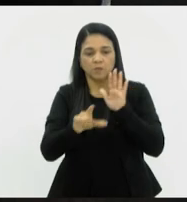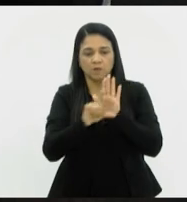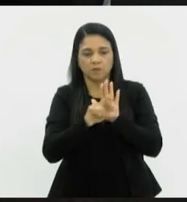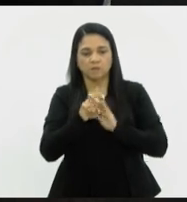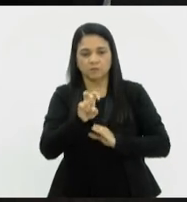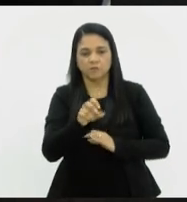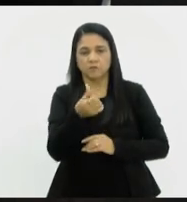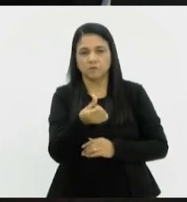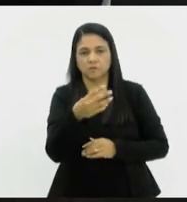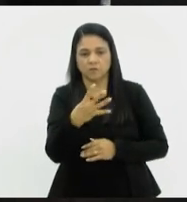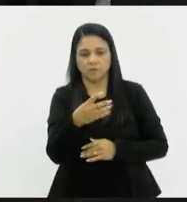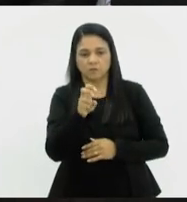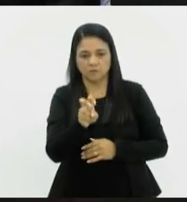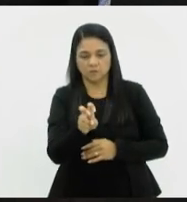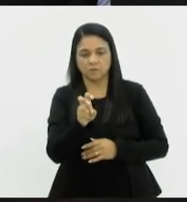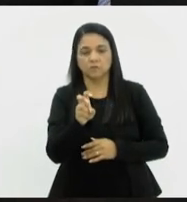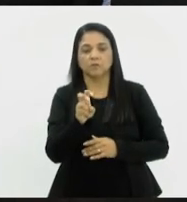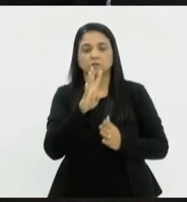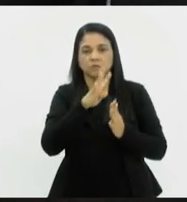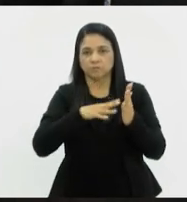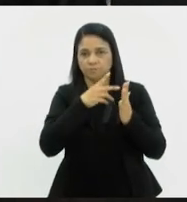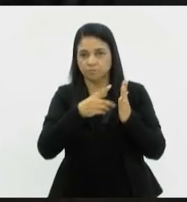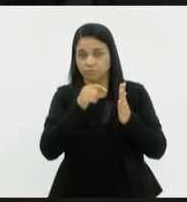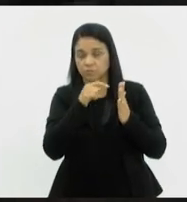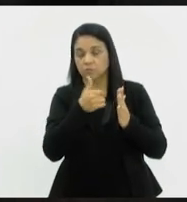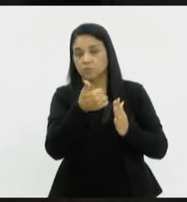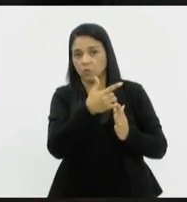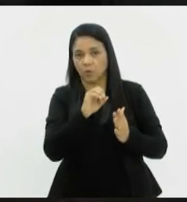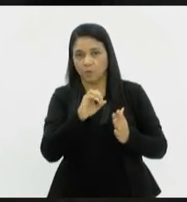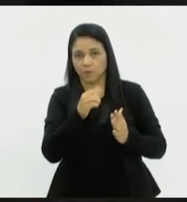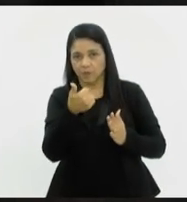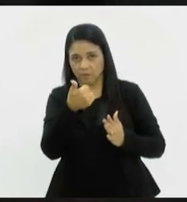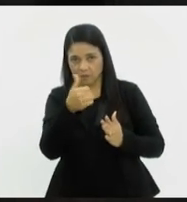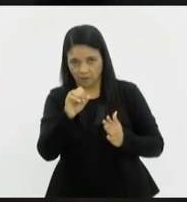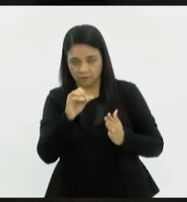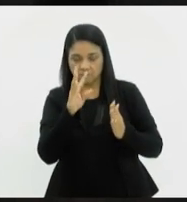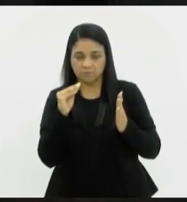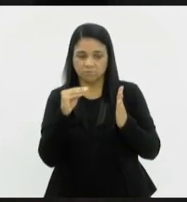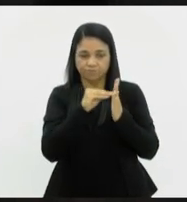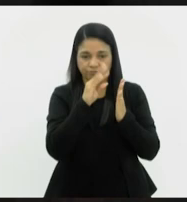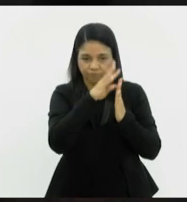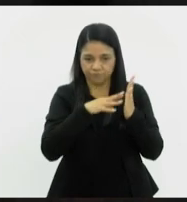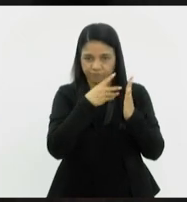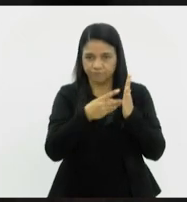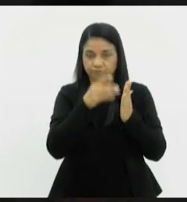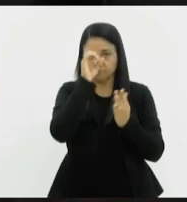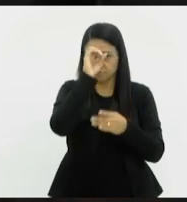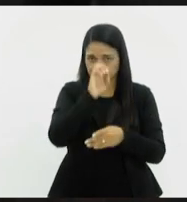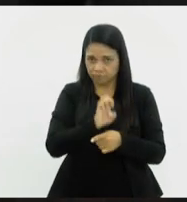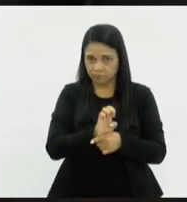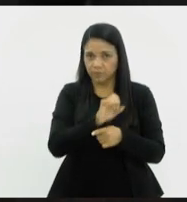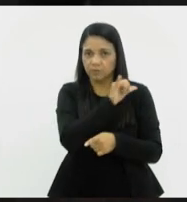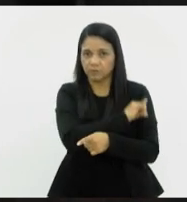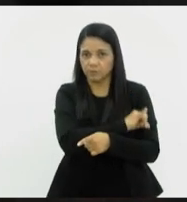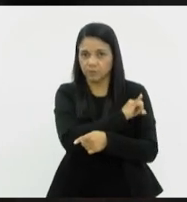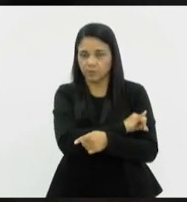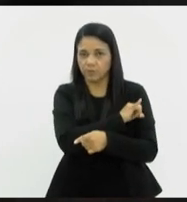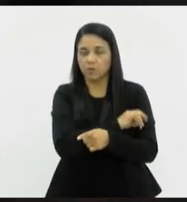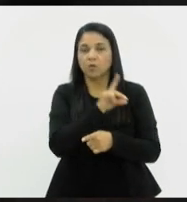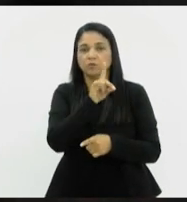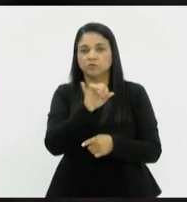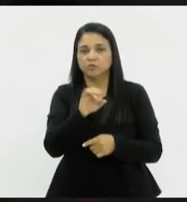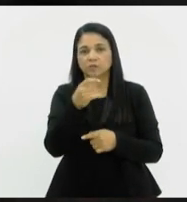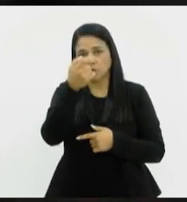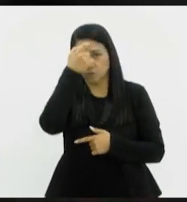lei número 5.645 de 2010, para incluir no calendário oficial do Estado do Rio de Janeiro o dia